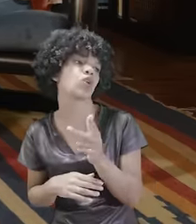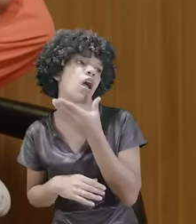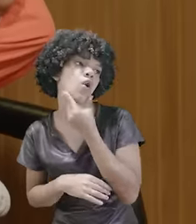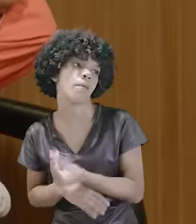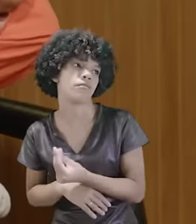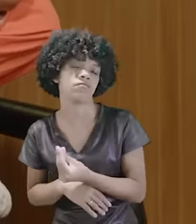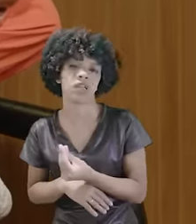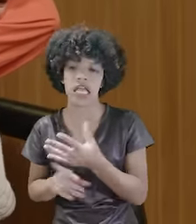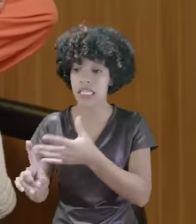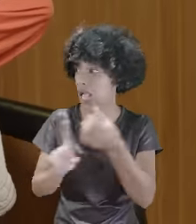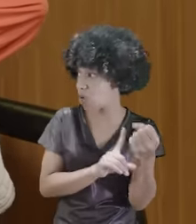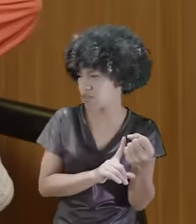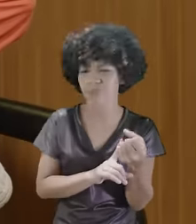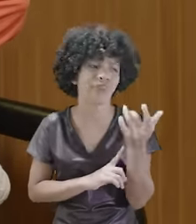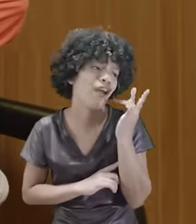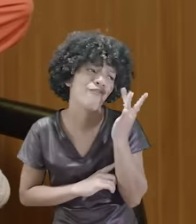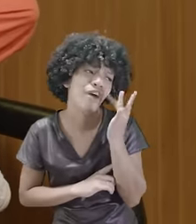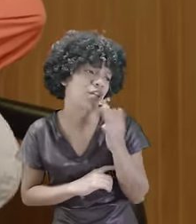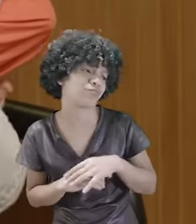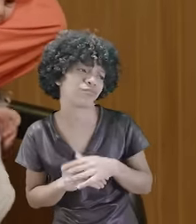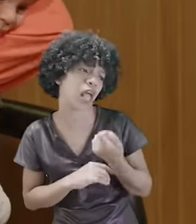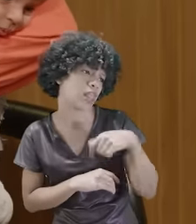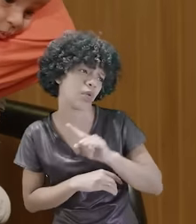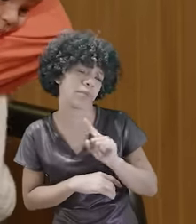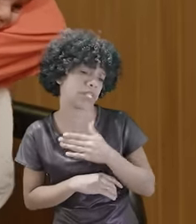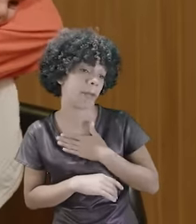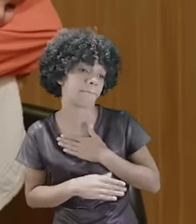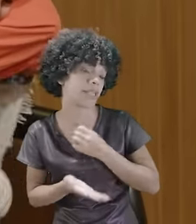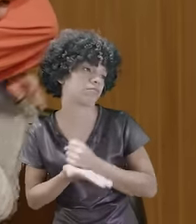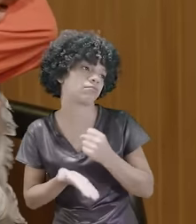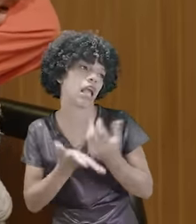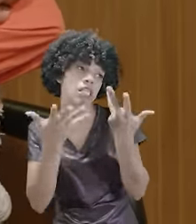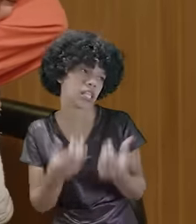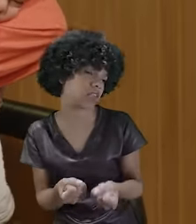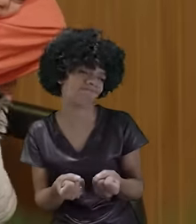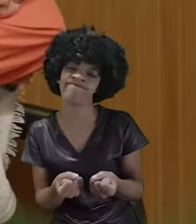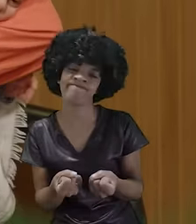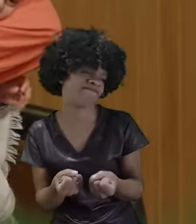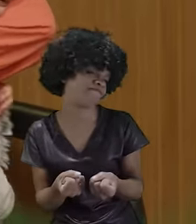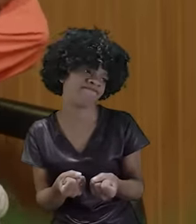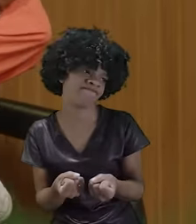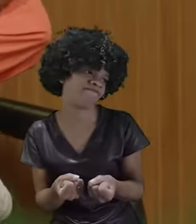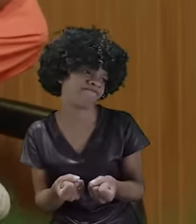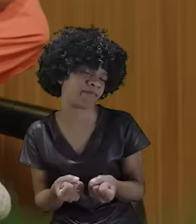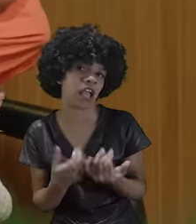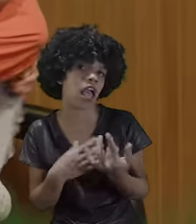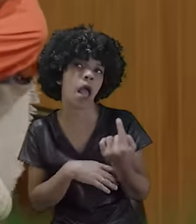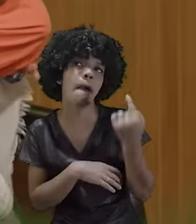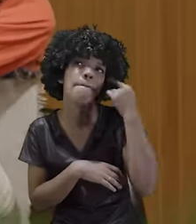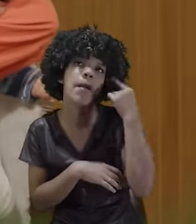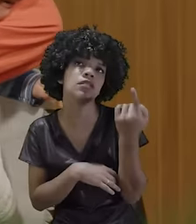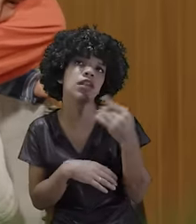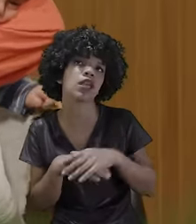criança é muito fácil para ele levar as crianças não precisa minha autorização não eles pensa que não eles não